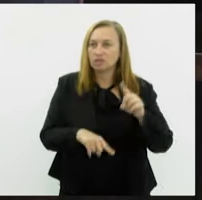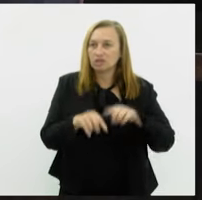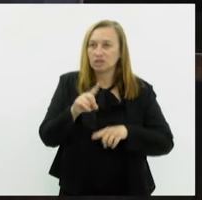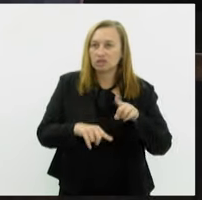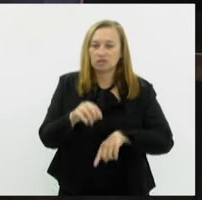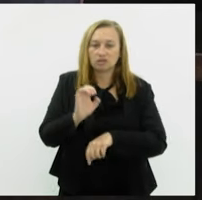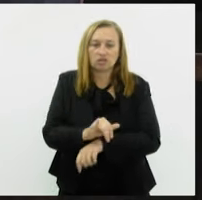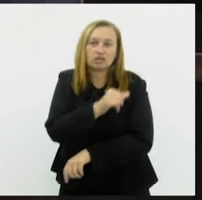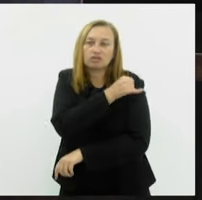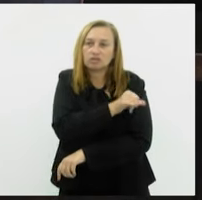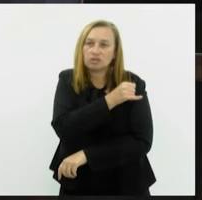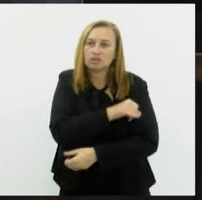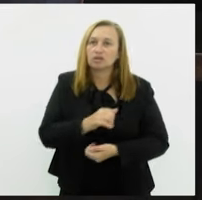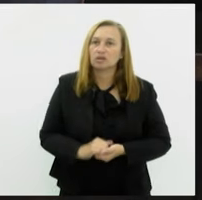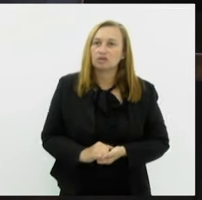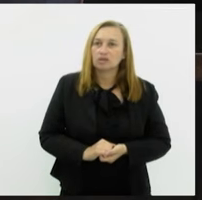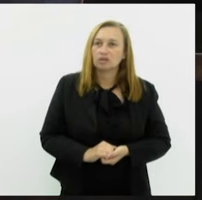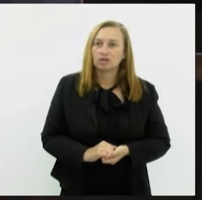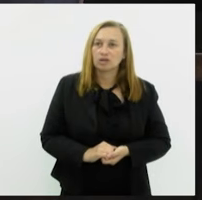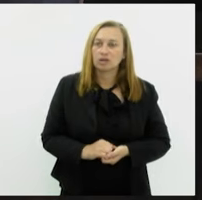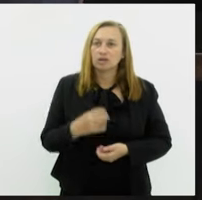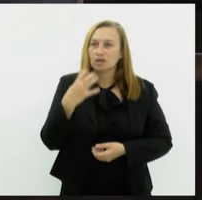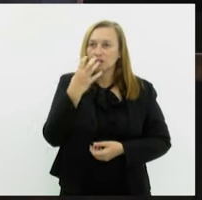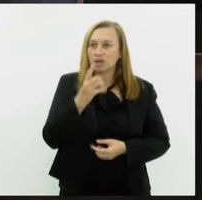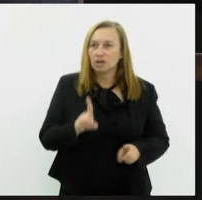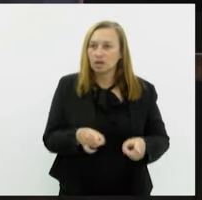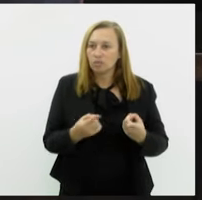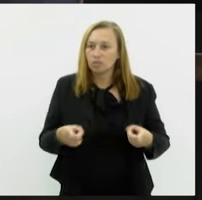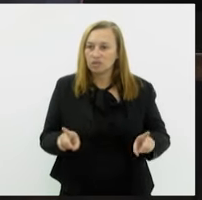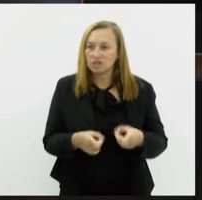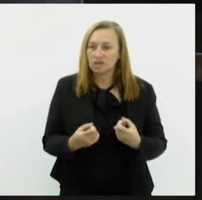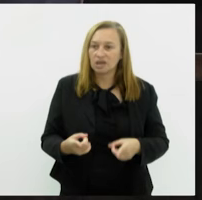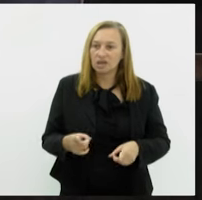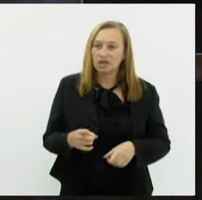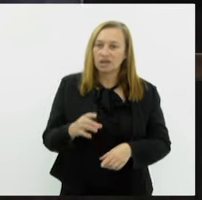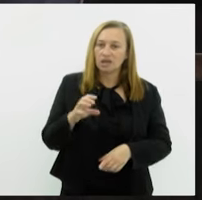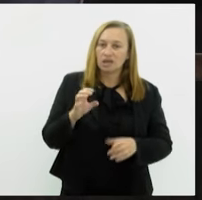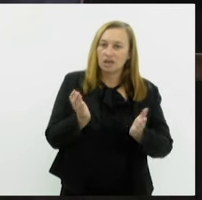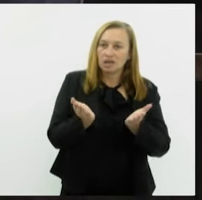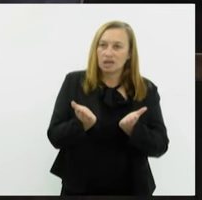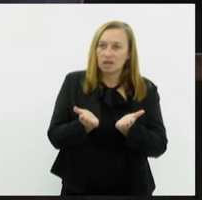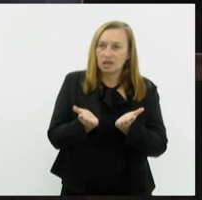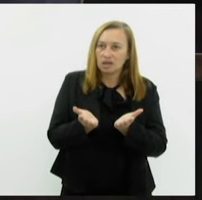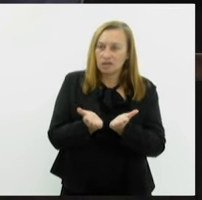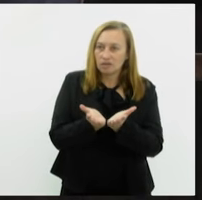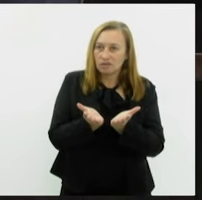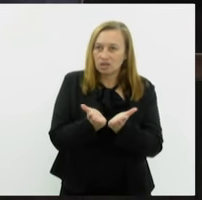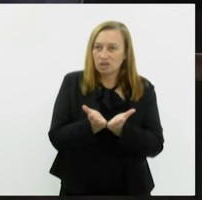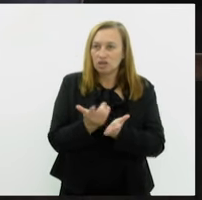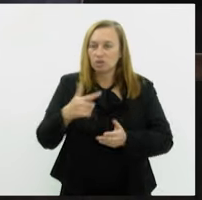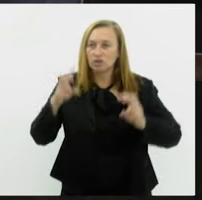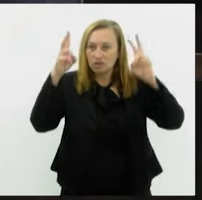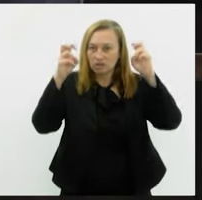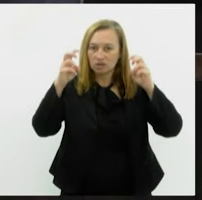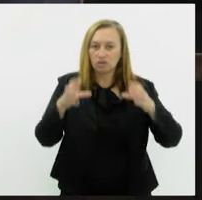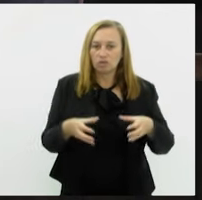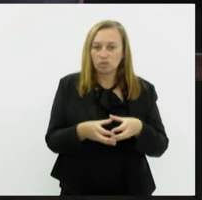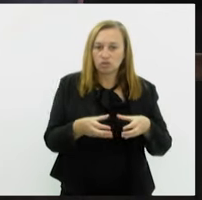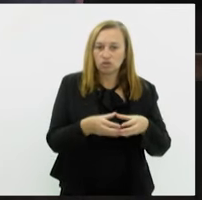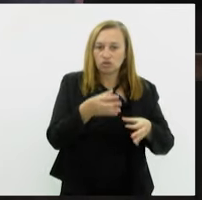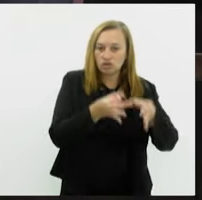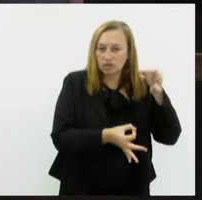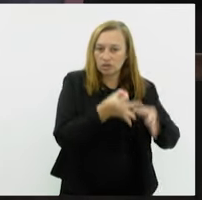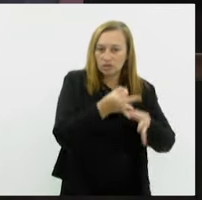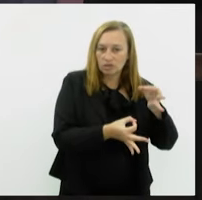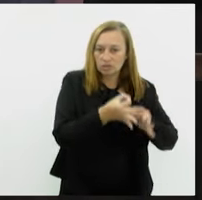do Estado do Rio de Janeiro a música evangélica e dá outras providências. Pareceres das comissões Constituição